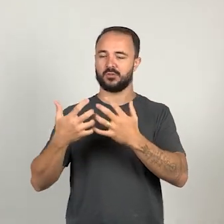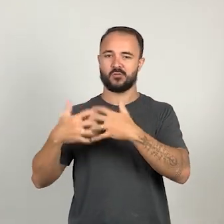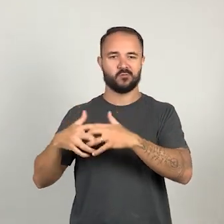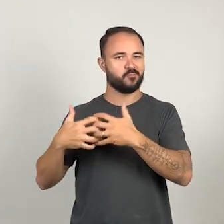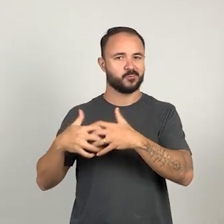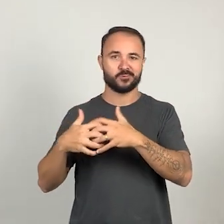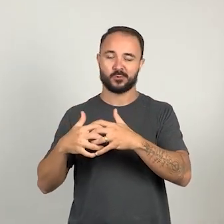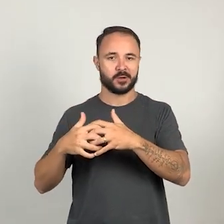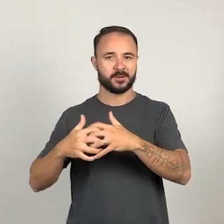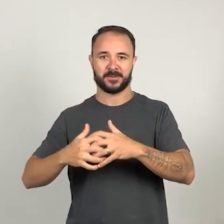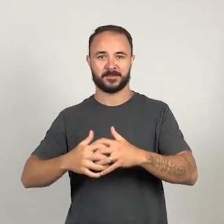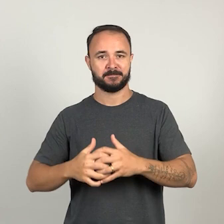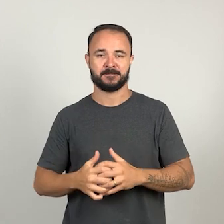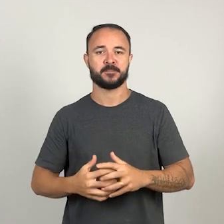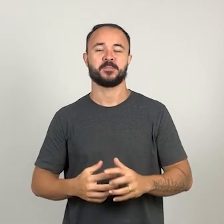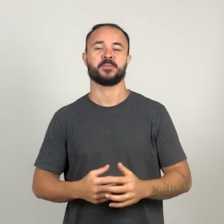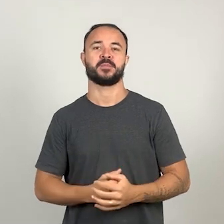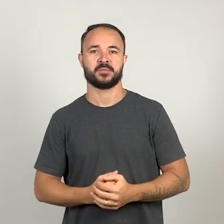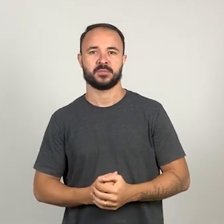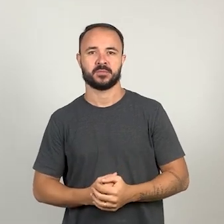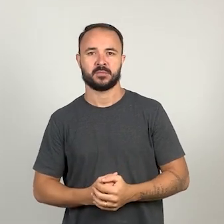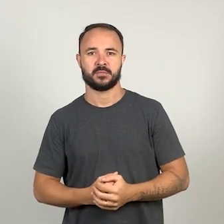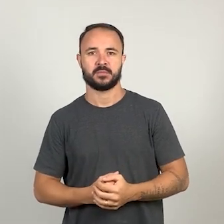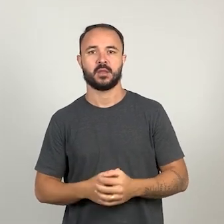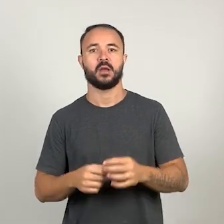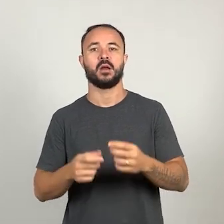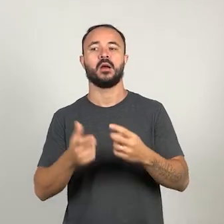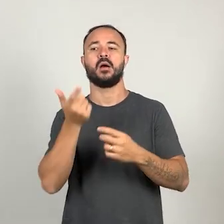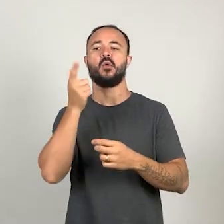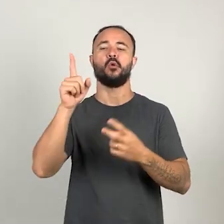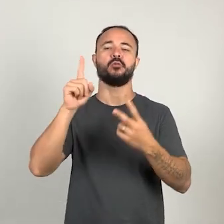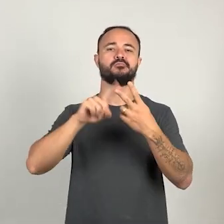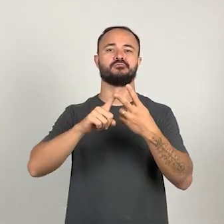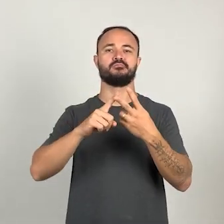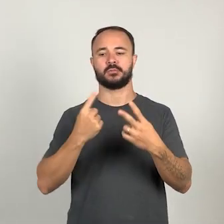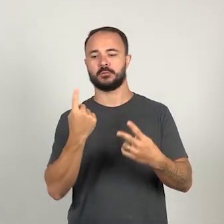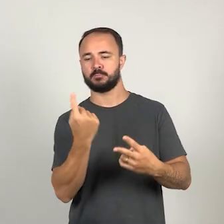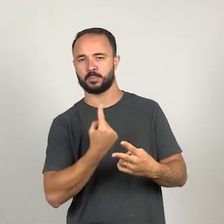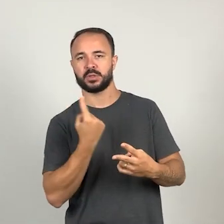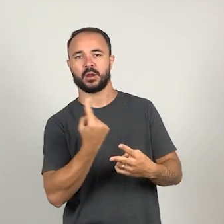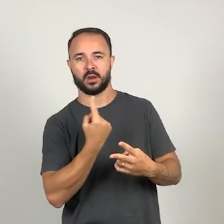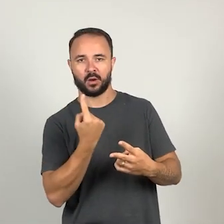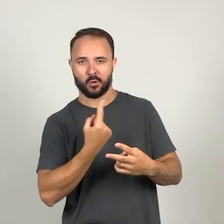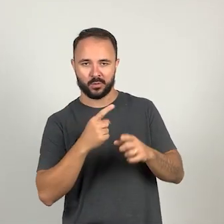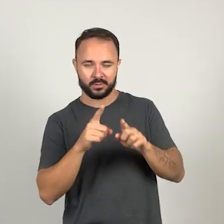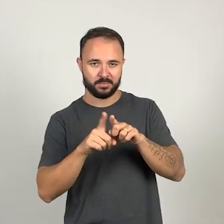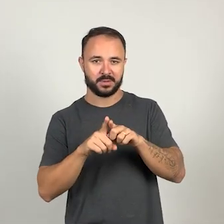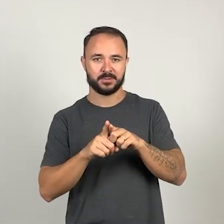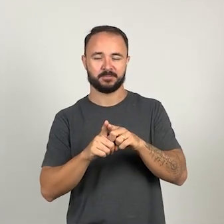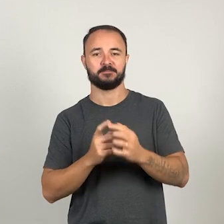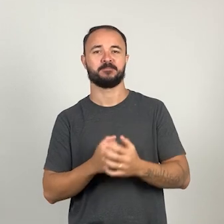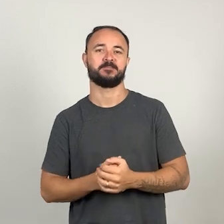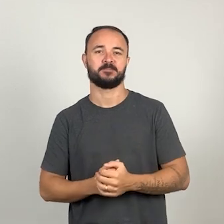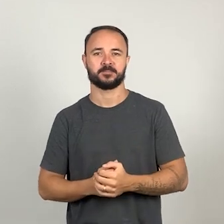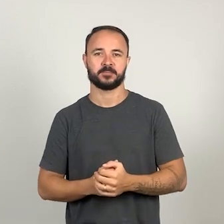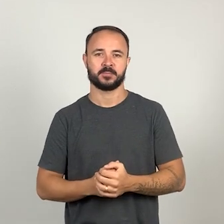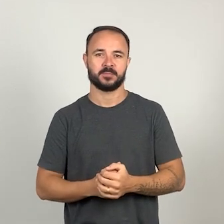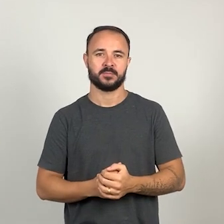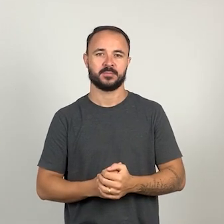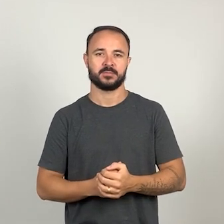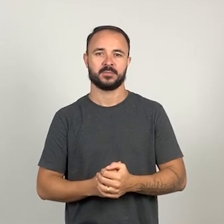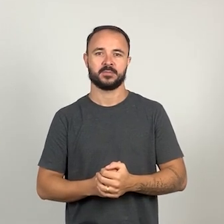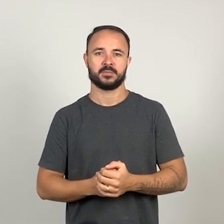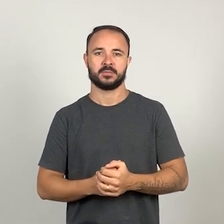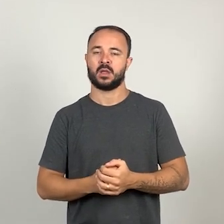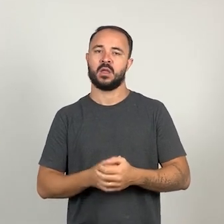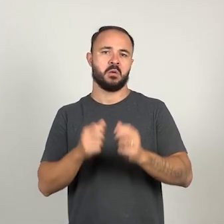segundo peão também vai envolver um eixo e uma quantidade de engrenagens que